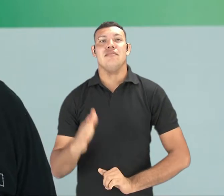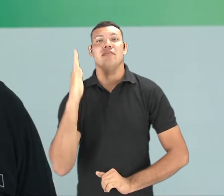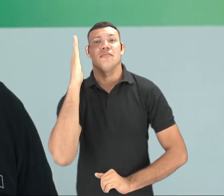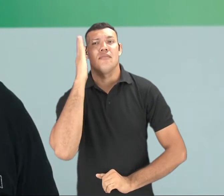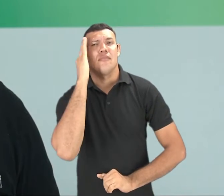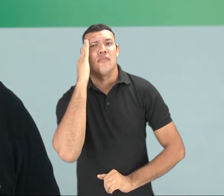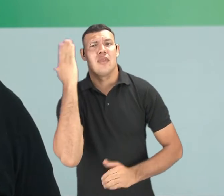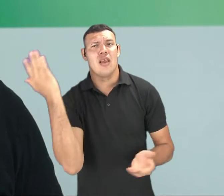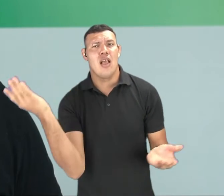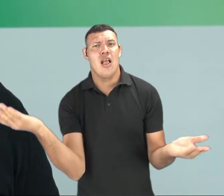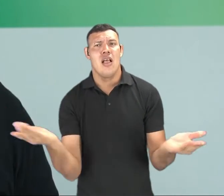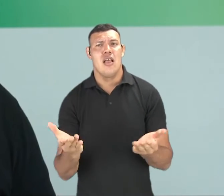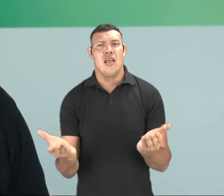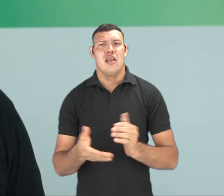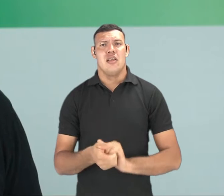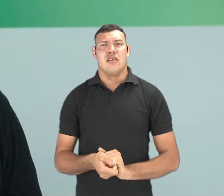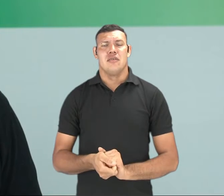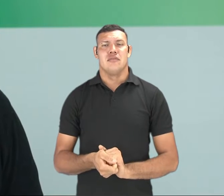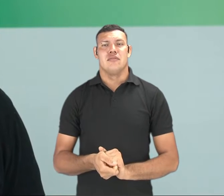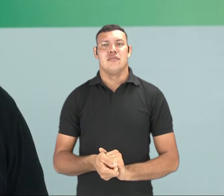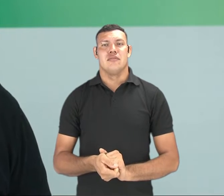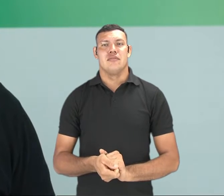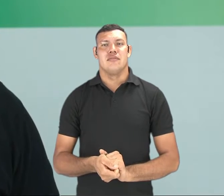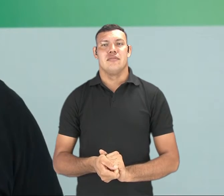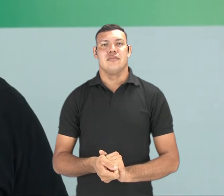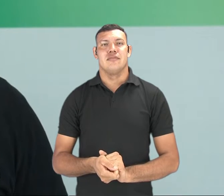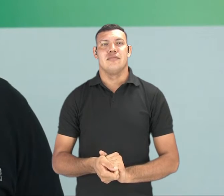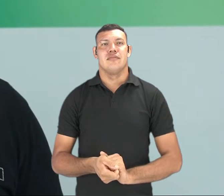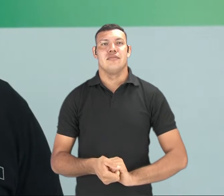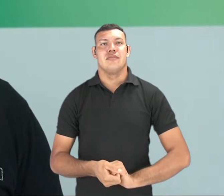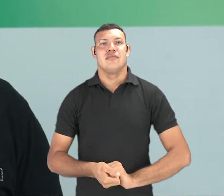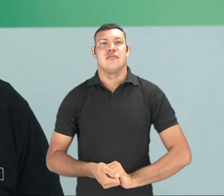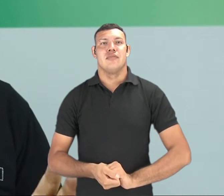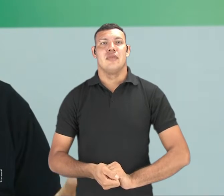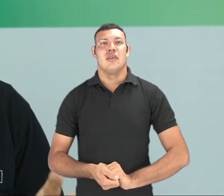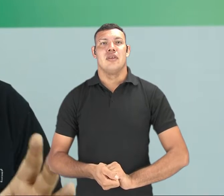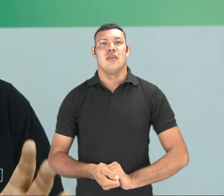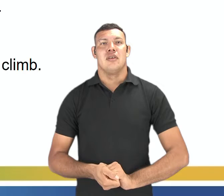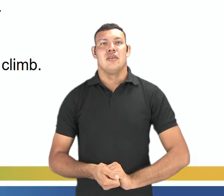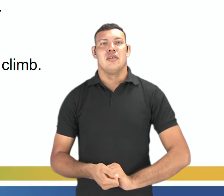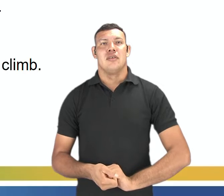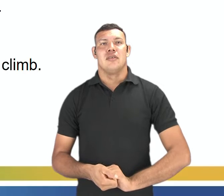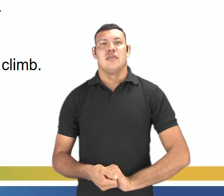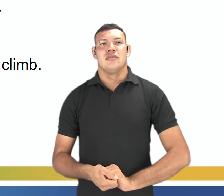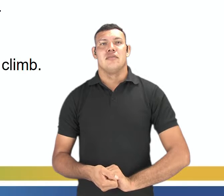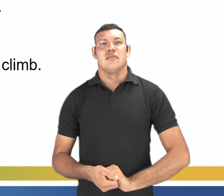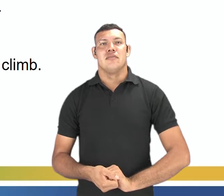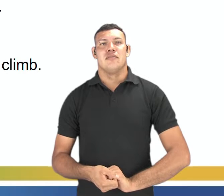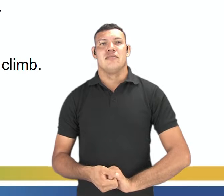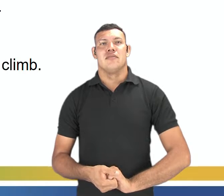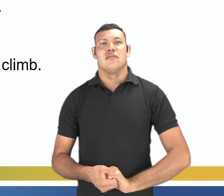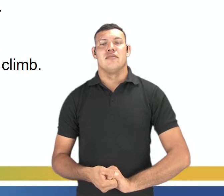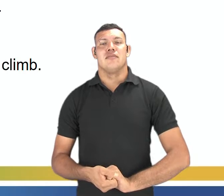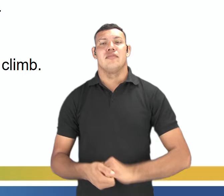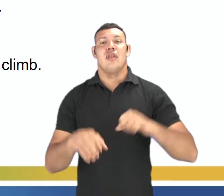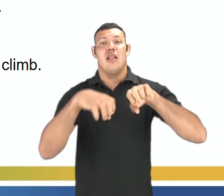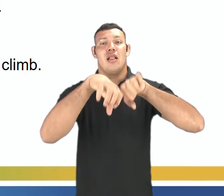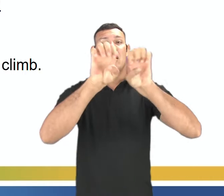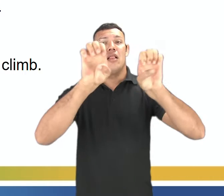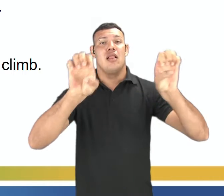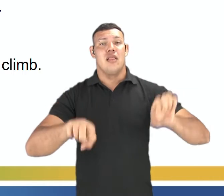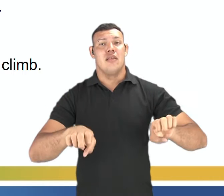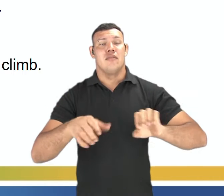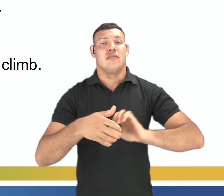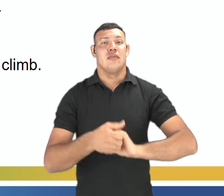melhor o que é o superlative. So, let's go over the structure a little bit. Ok? Vamos aqui um pouquinho